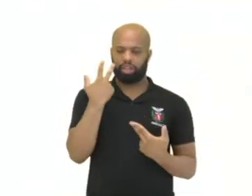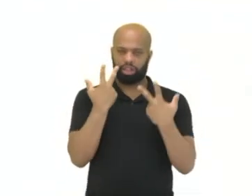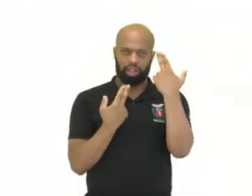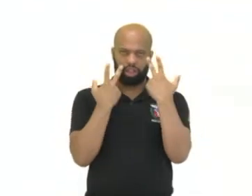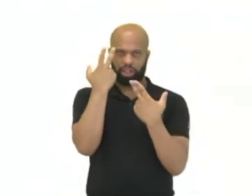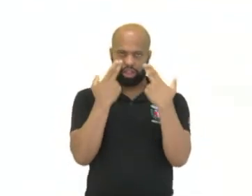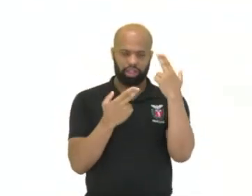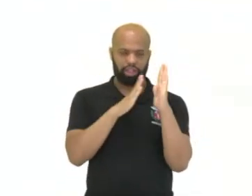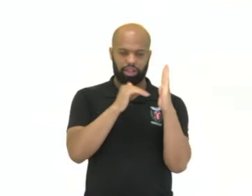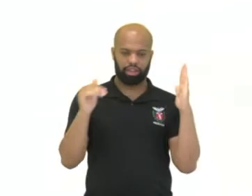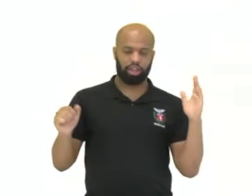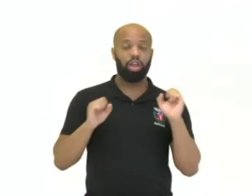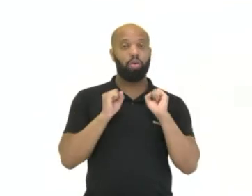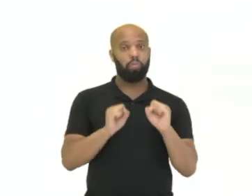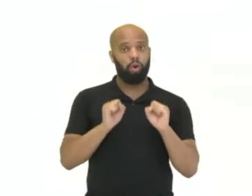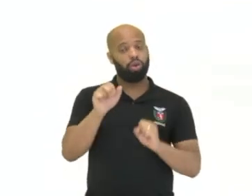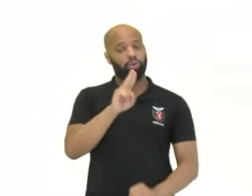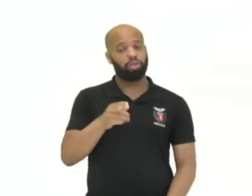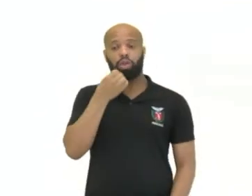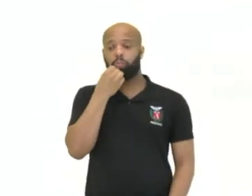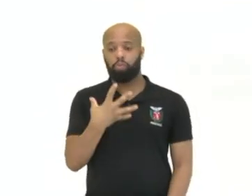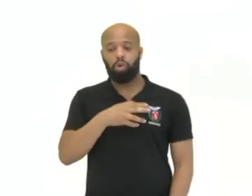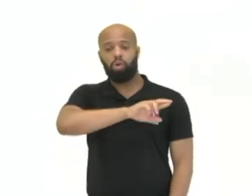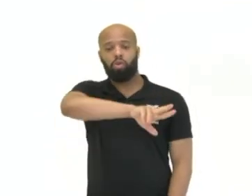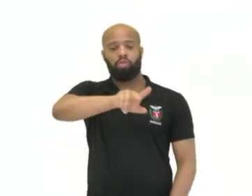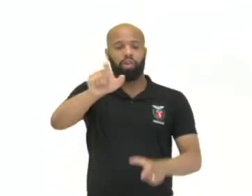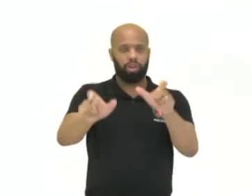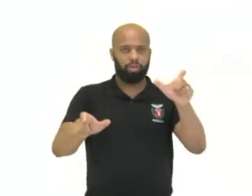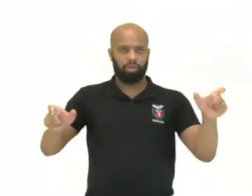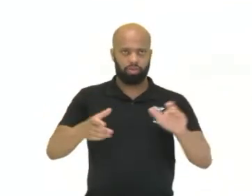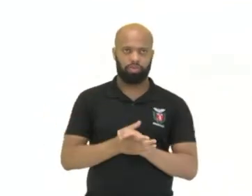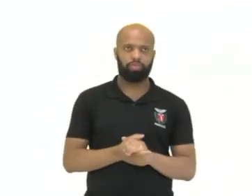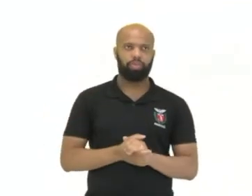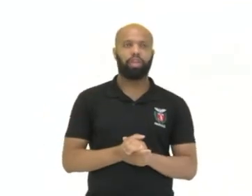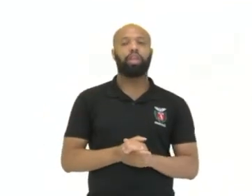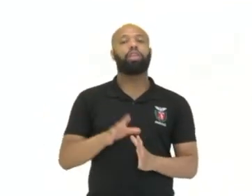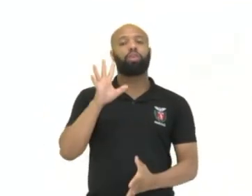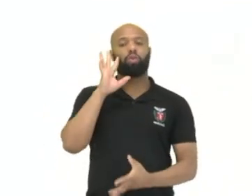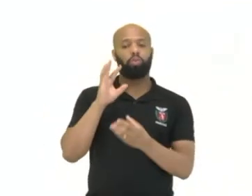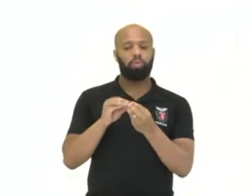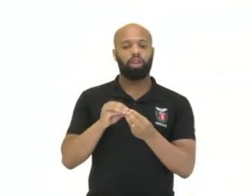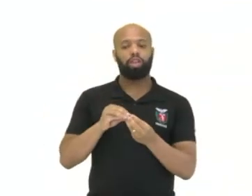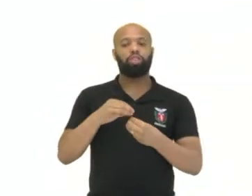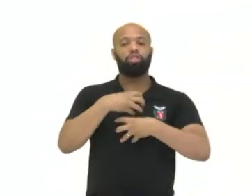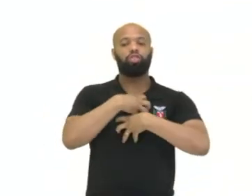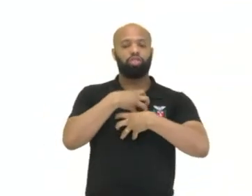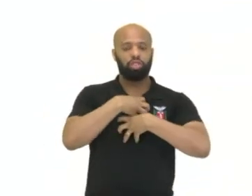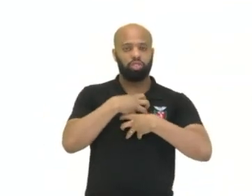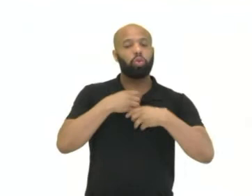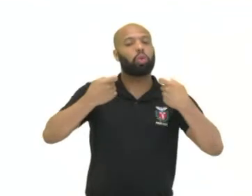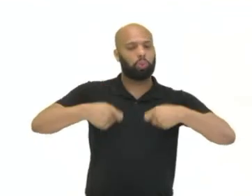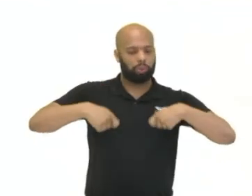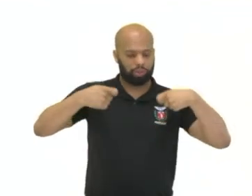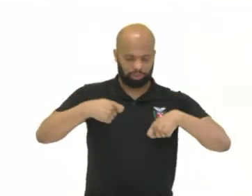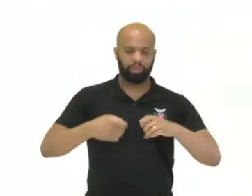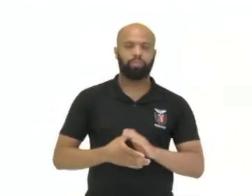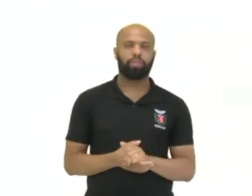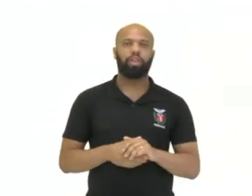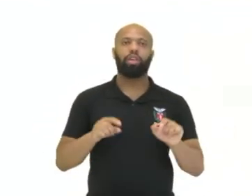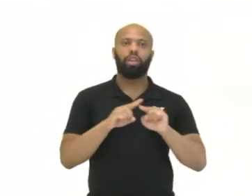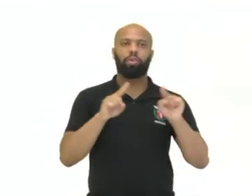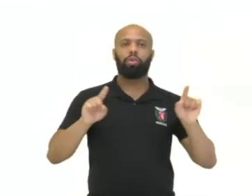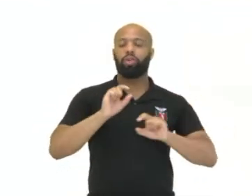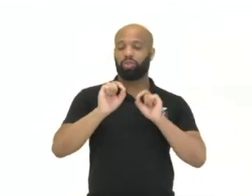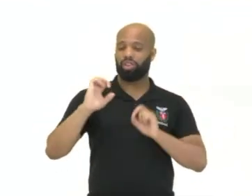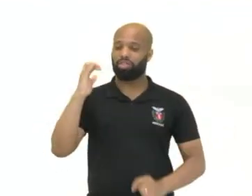podem ser úteis e benéficas para muitas pessoas, que entendem a verdadeira necessidade. Mas o